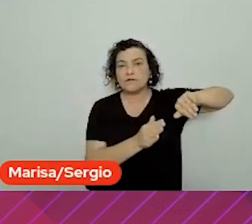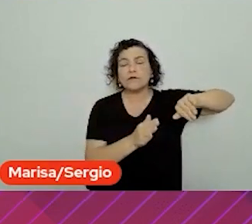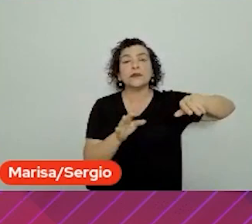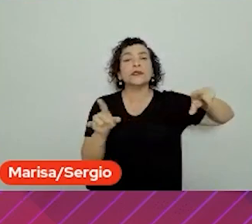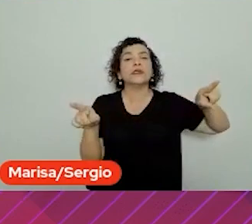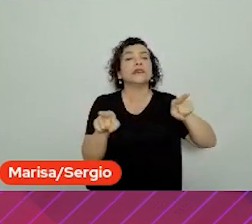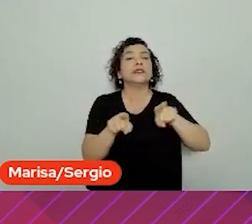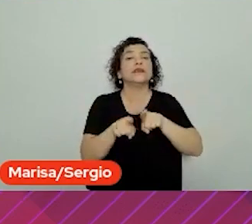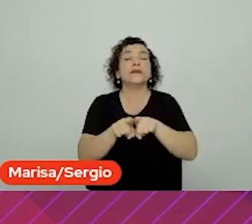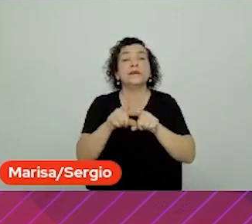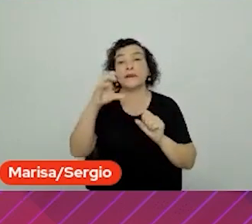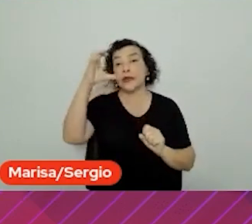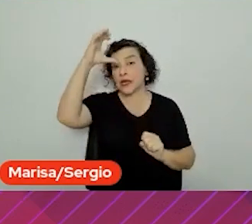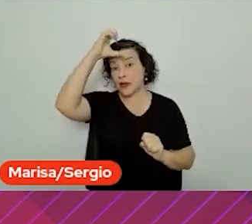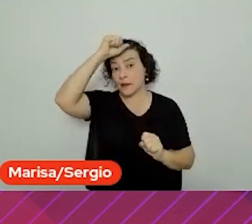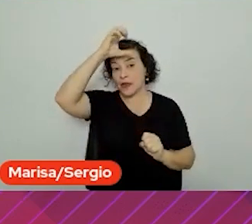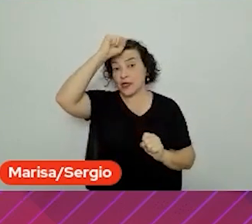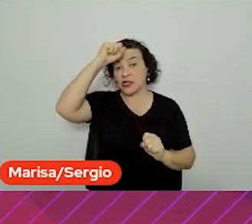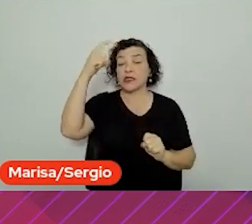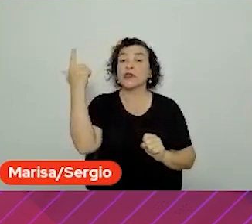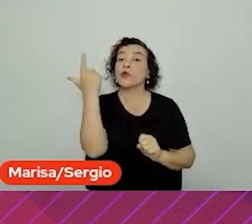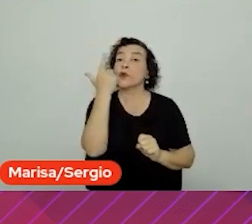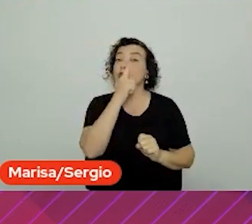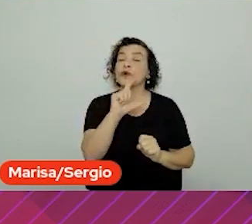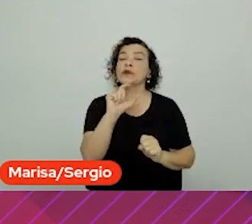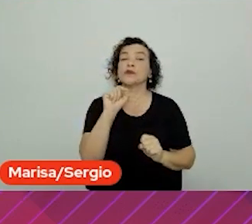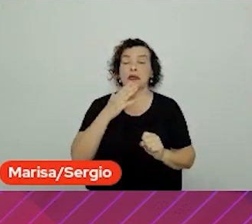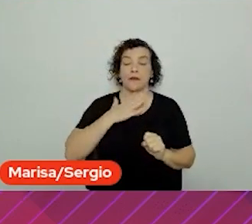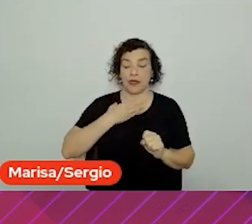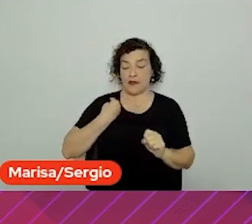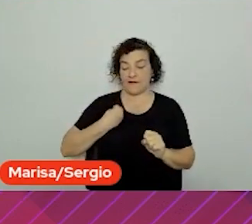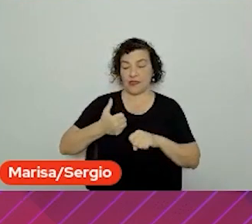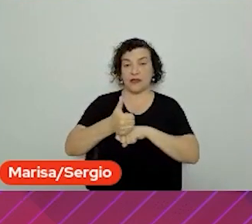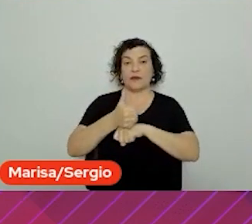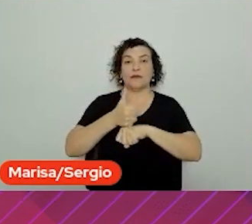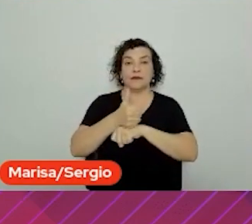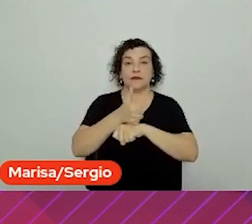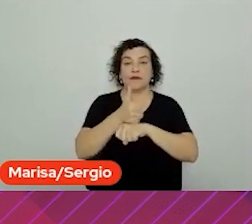foram os aprendizados que eu tive durante essa minha trajetória?